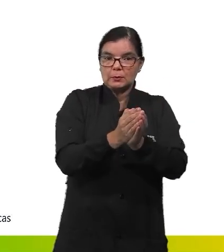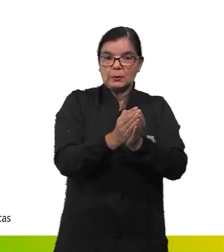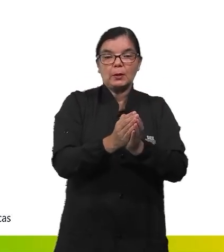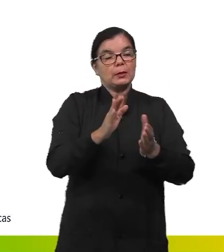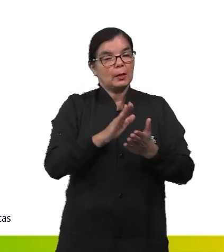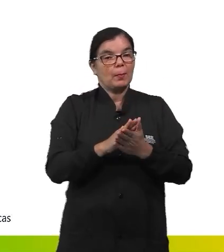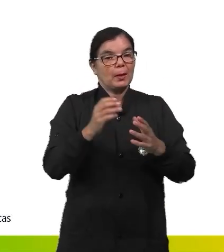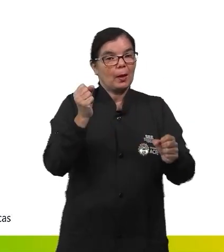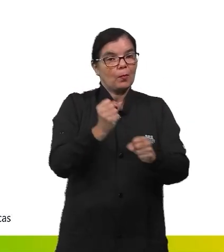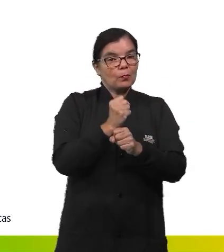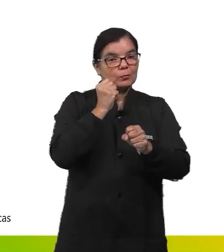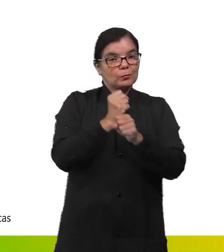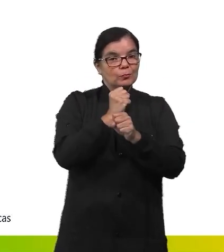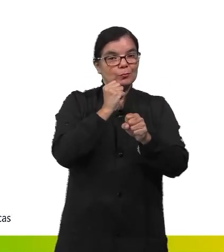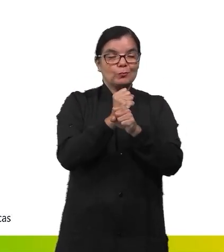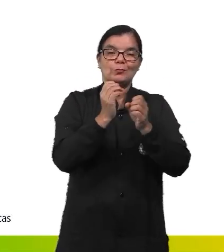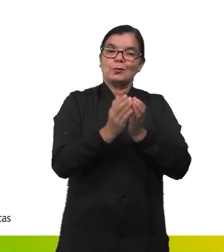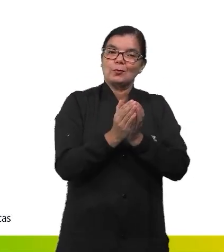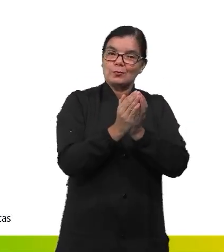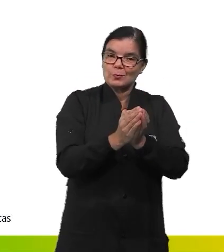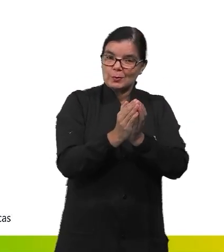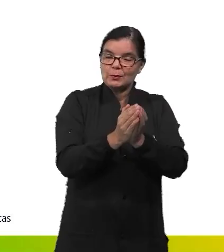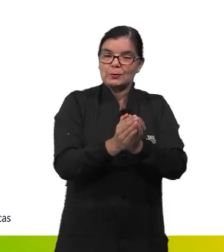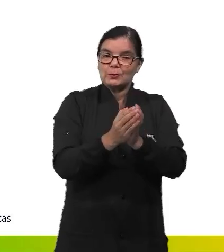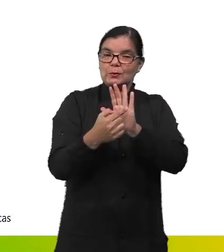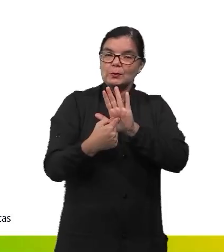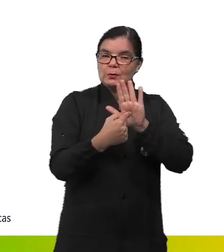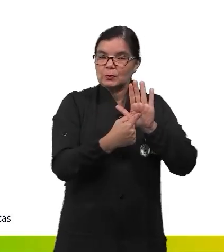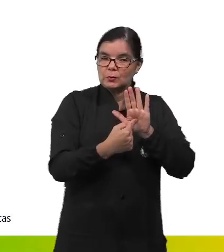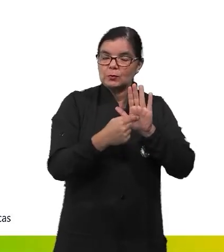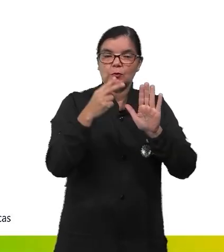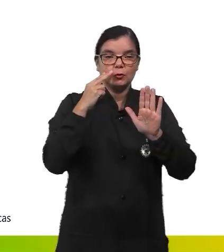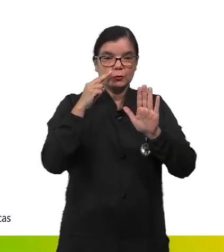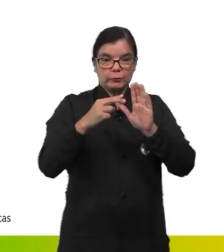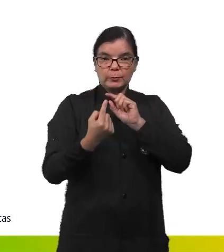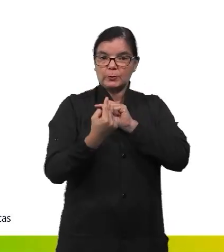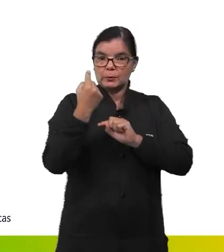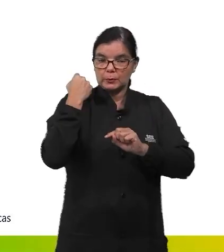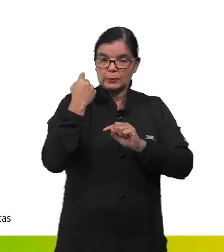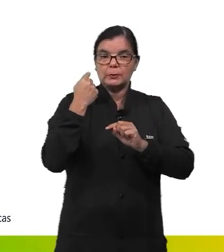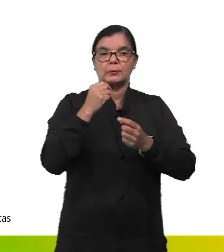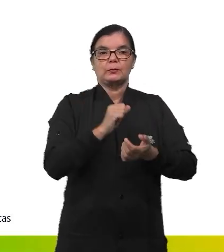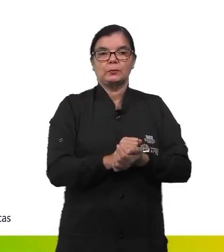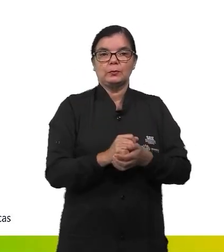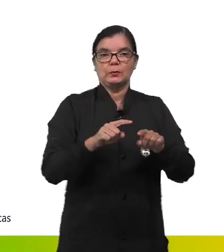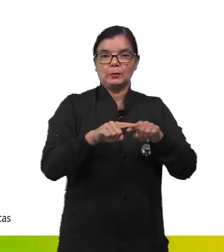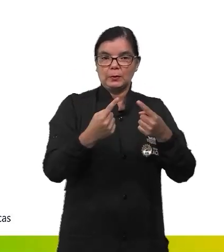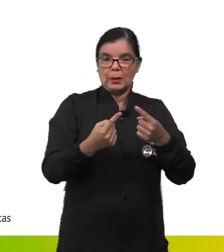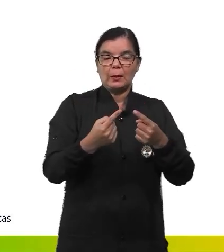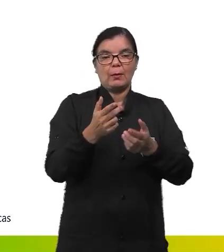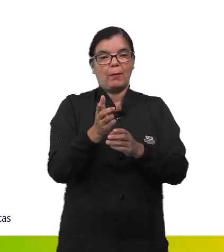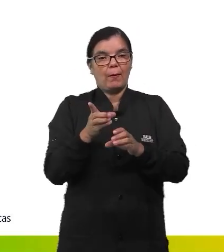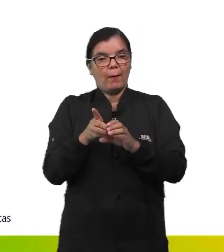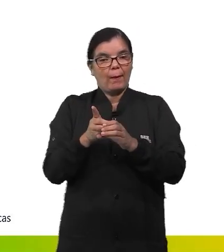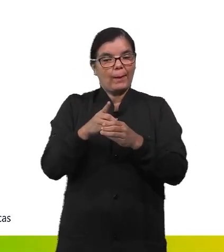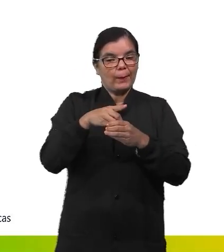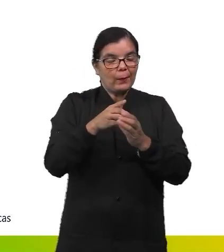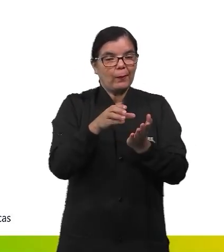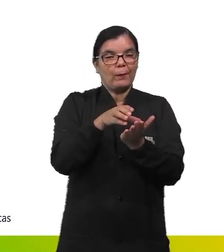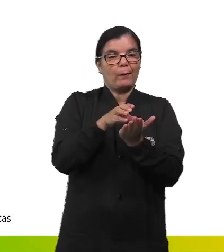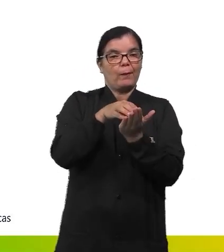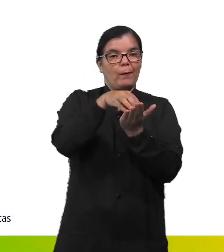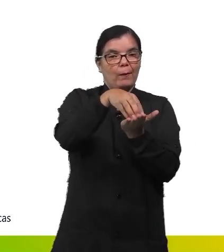construção naval. Aqueles itens que nós acabamos de ver, o astrolábio, a bússola, a caravela,